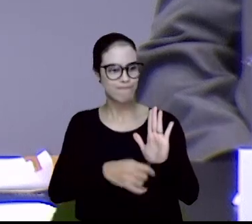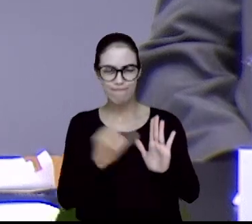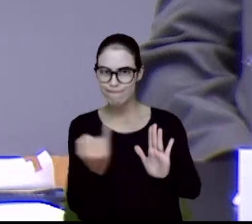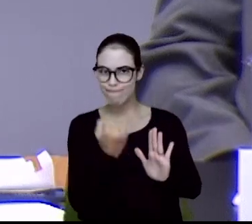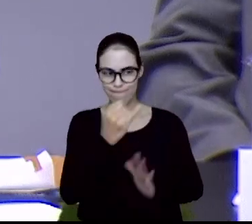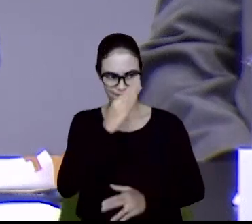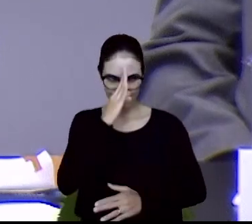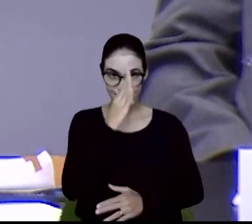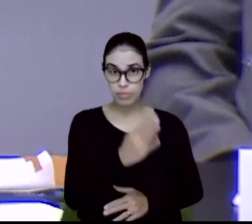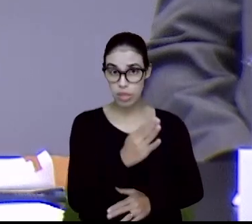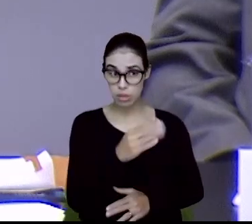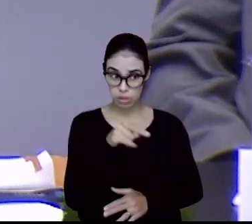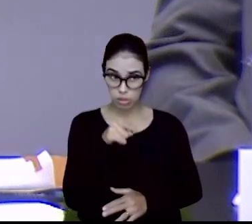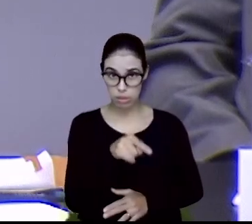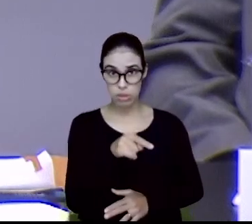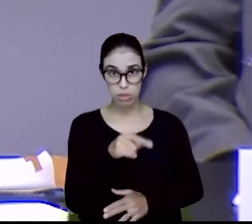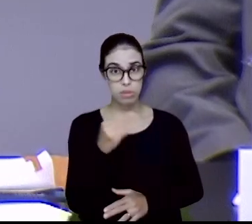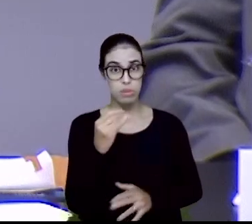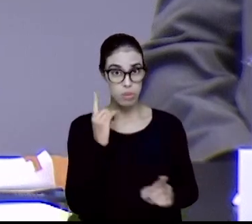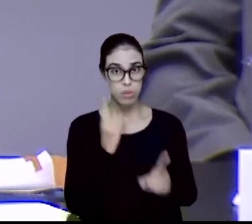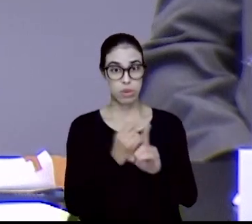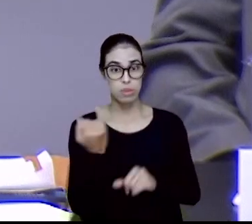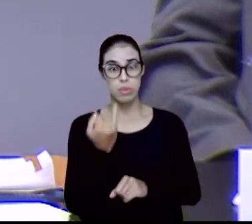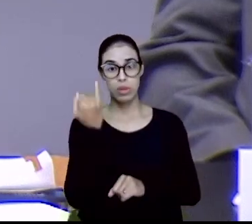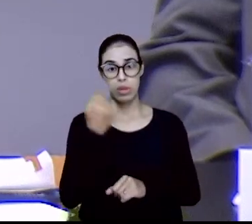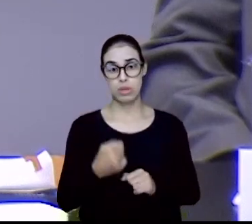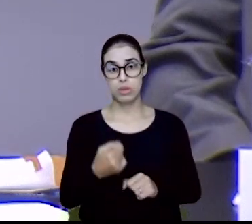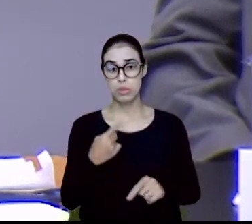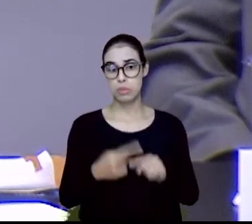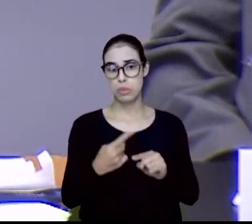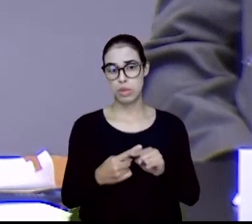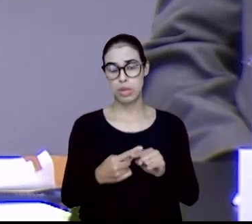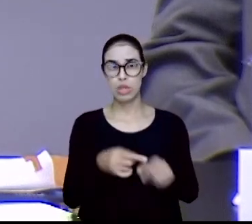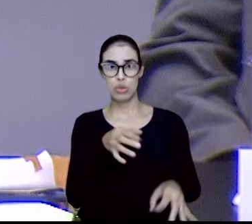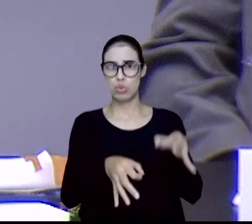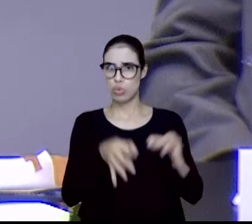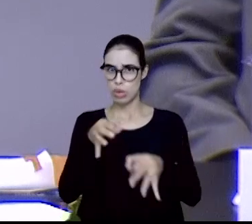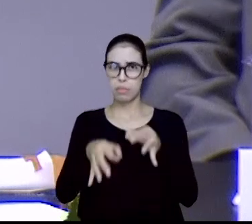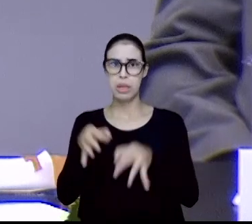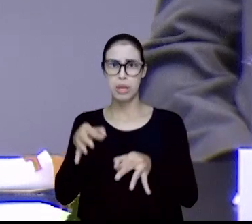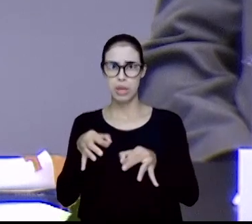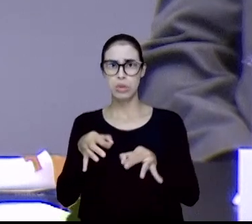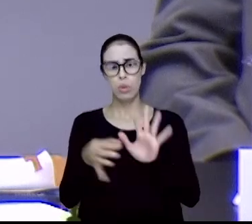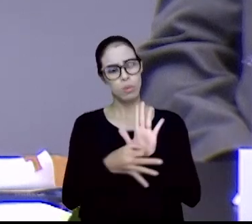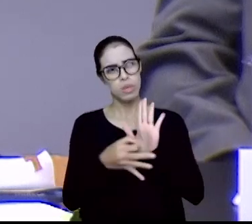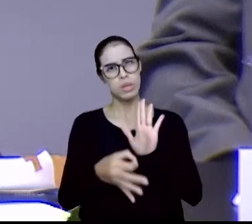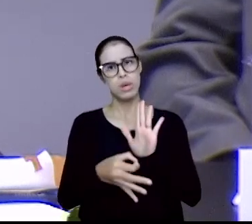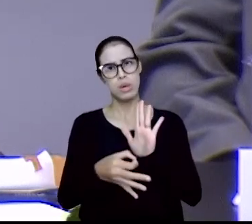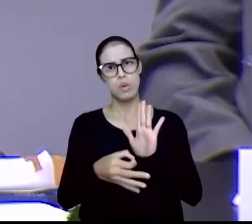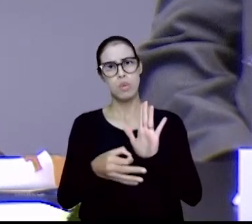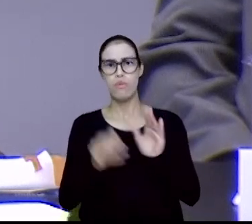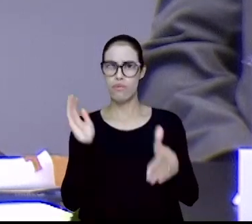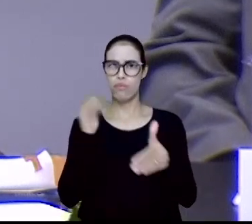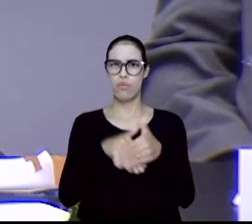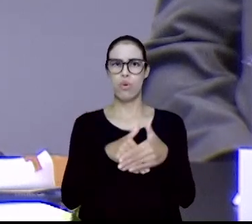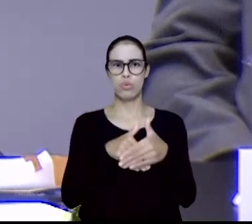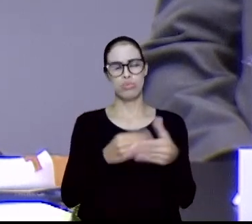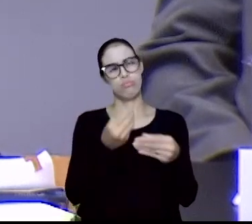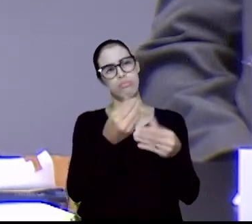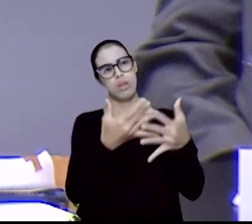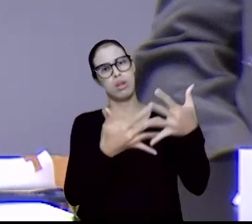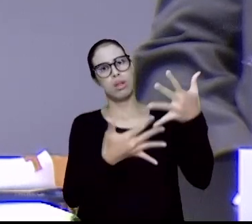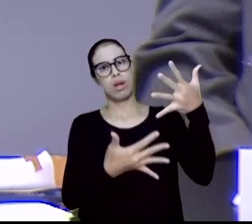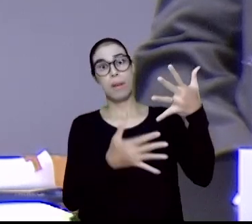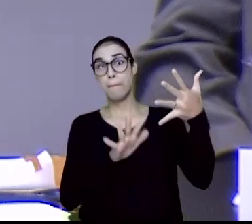importante. Uma decisão fala muita coisa, mas é preciso que ela termine numa